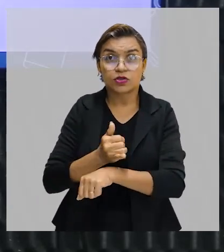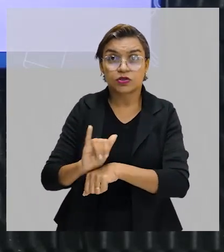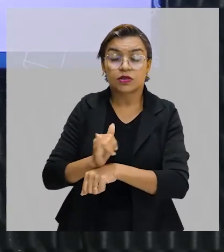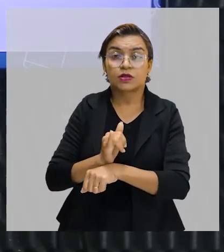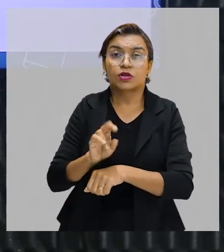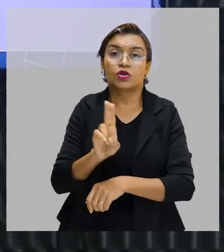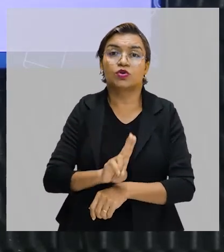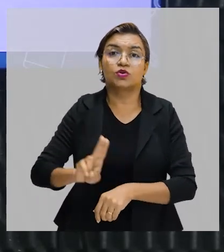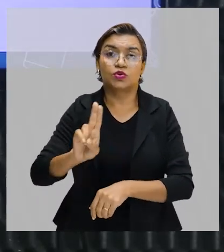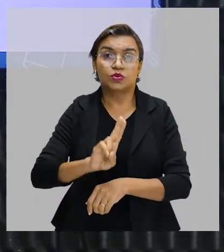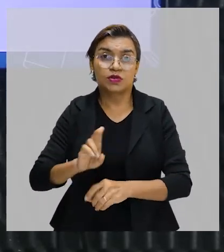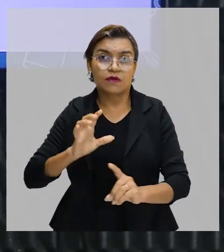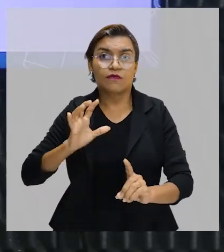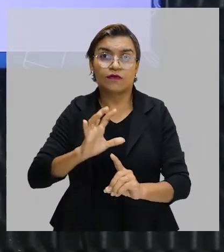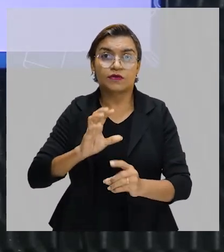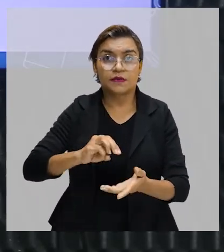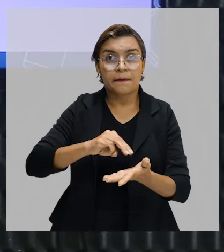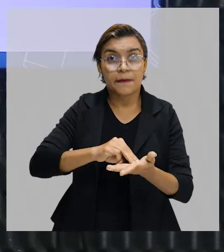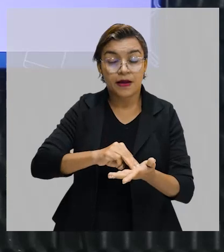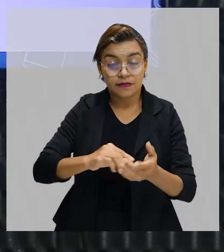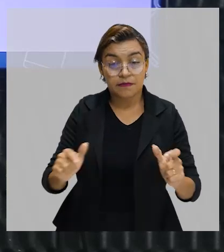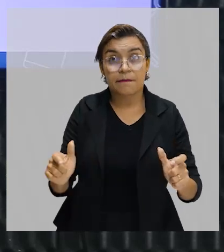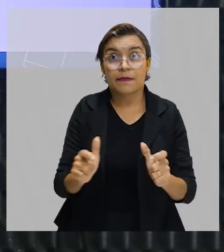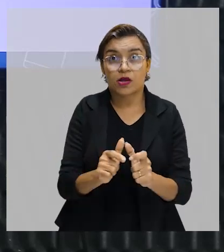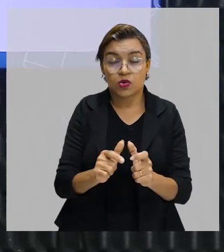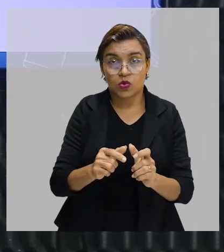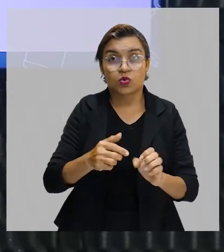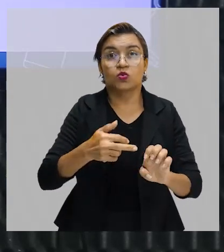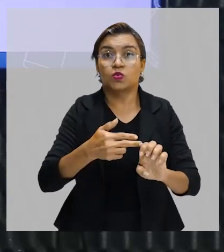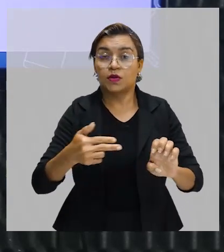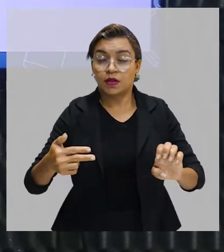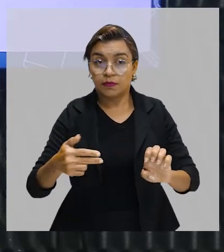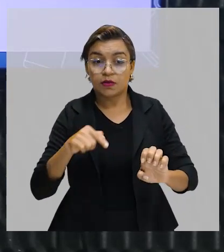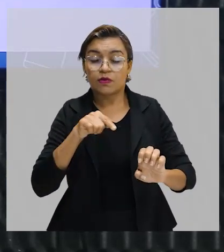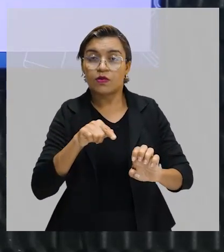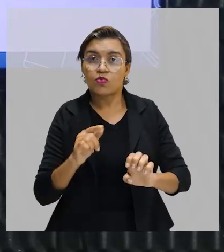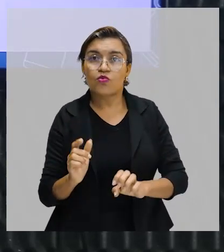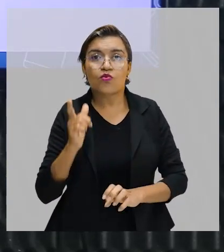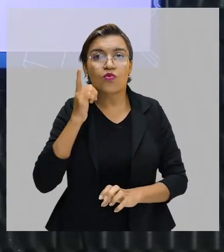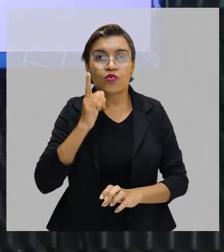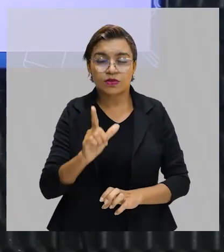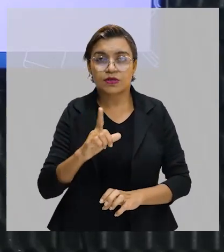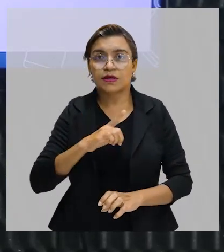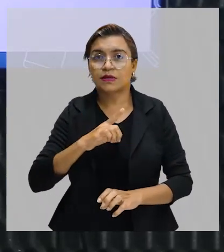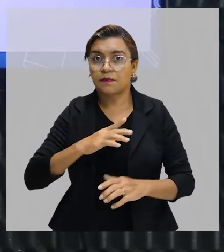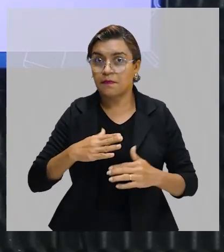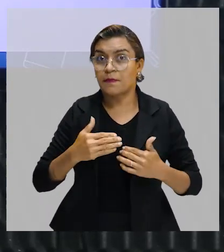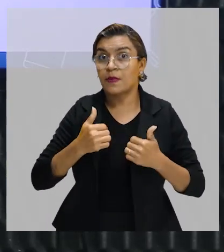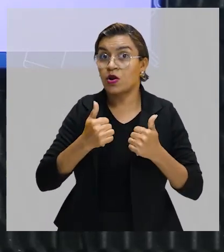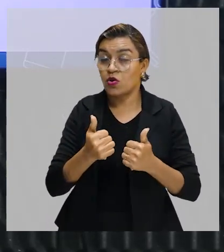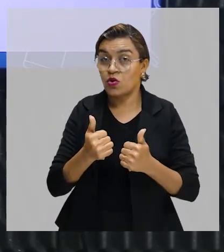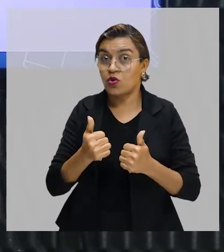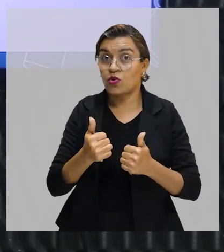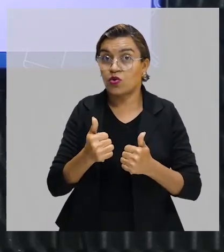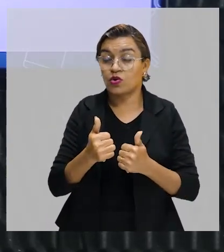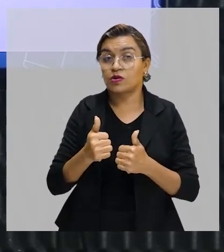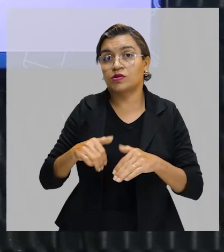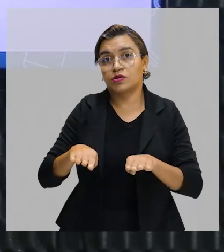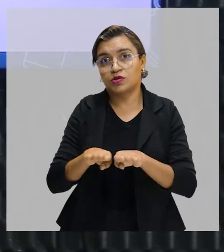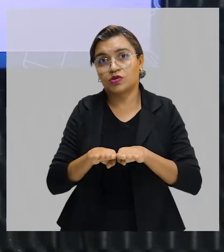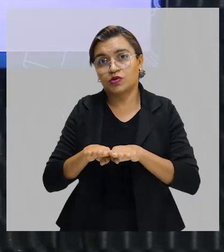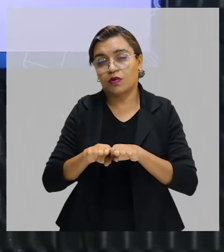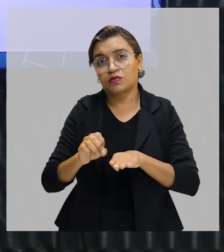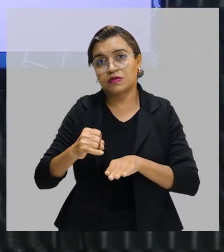quantidade de massa menor do meu elemento, tá certo? E ele consiga ter aí a eficiência igual a se